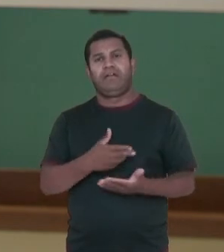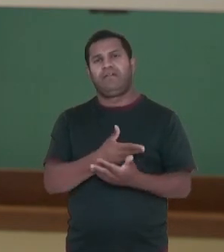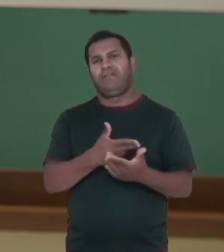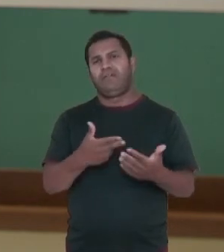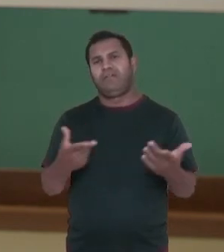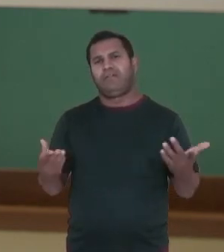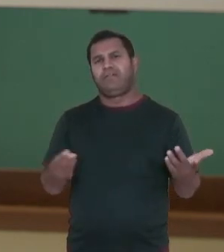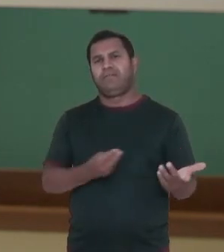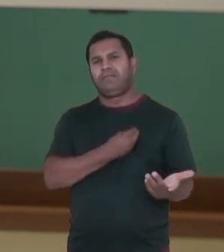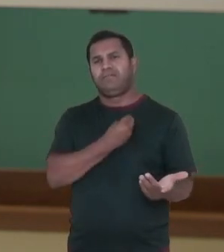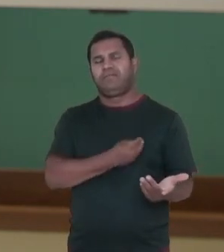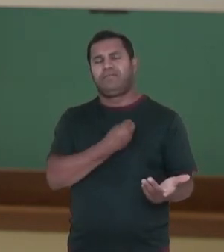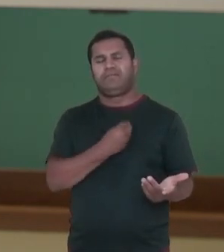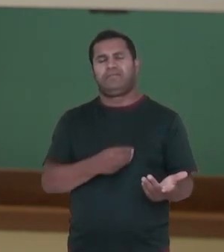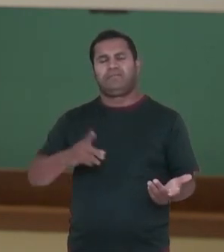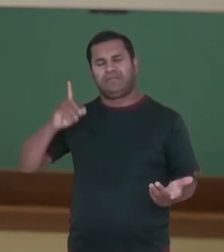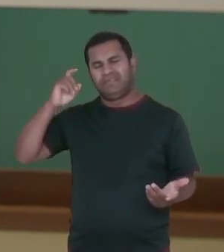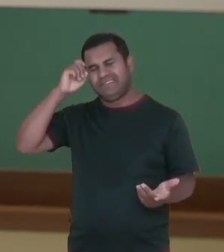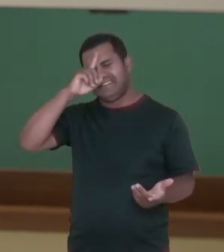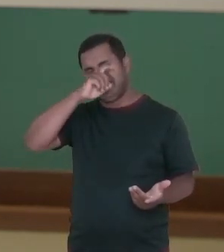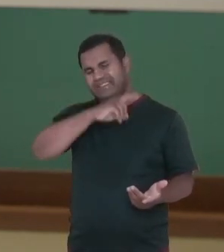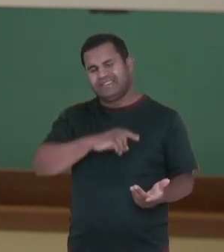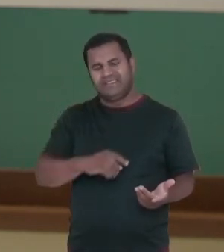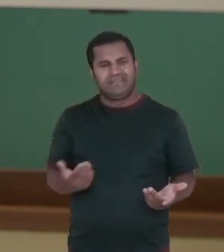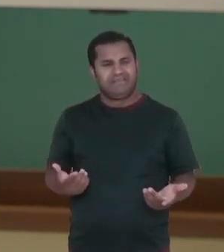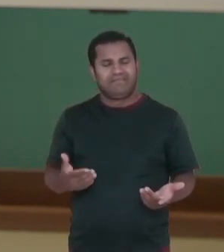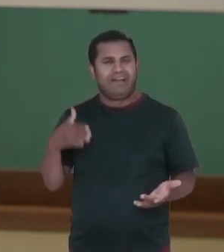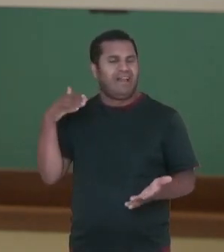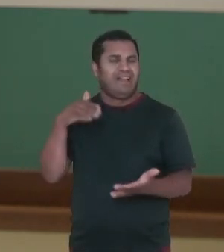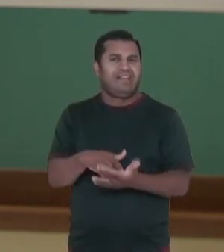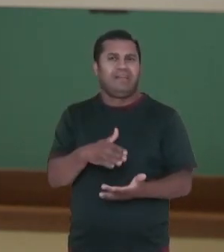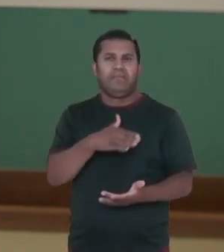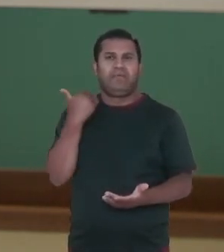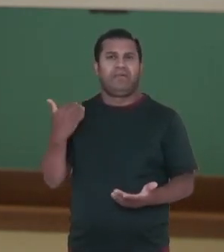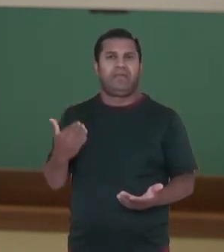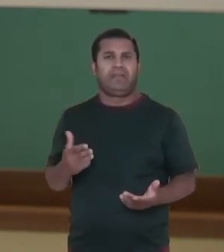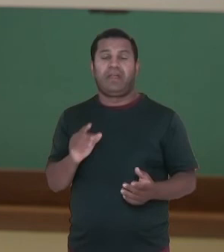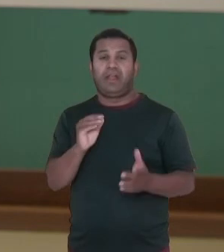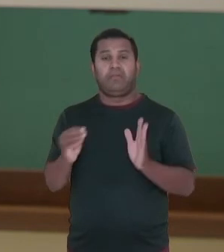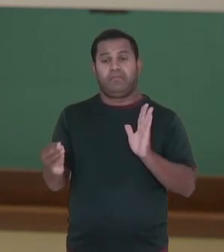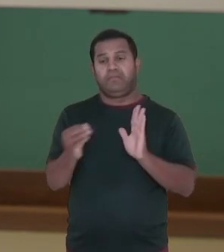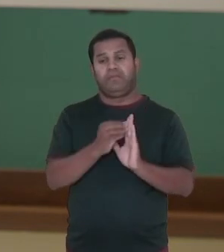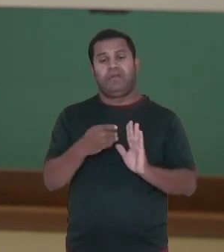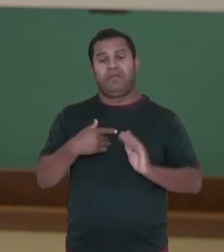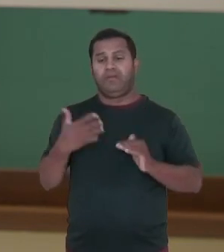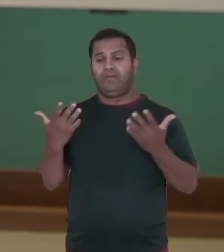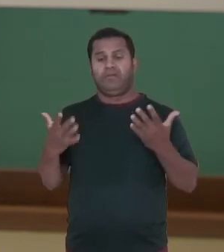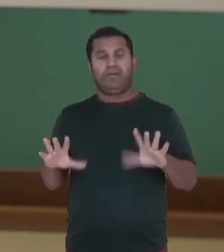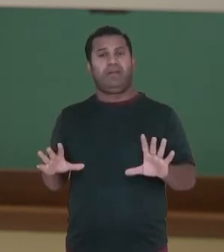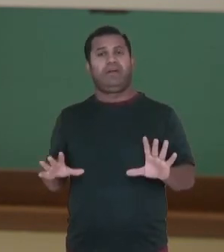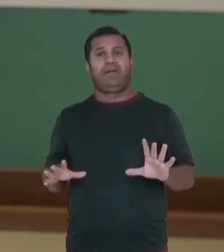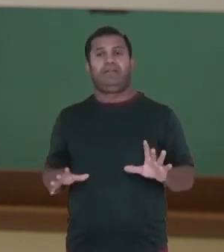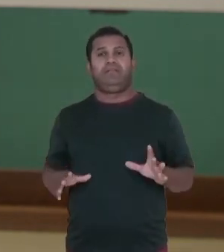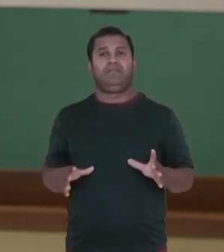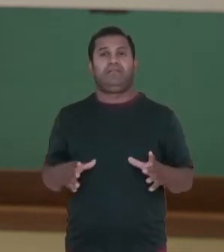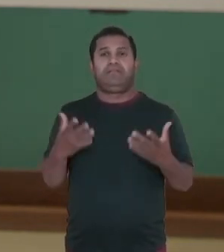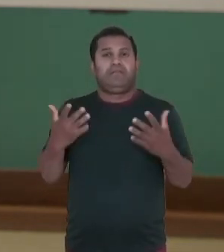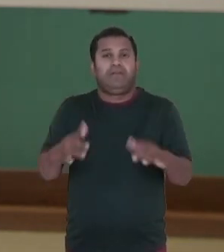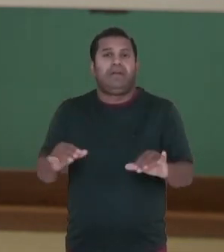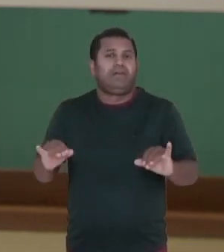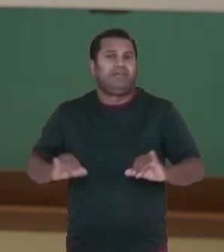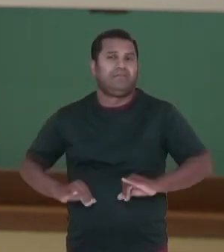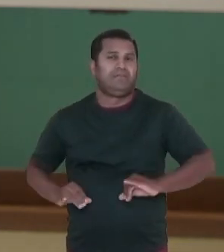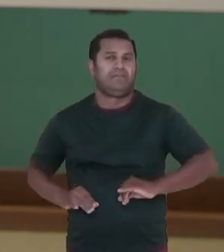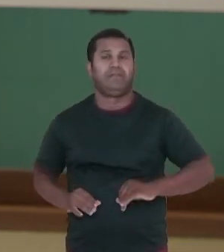Até morrer. Então, ela tem a decisão de dizer: não, eu quero passar por tudo isso. Eu quero morrer. Aí o que que ela faz?